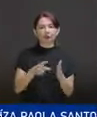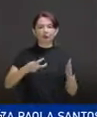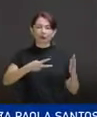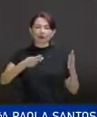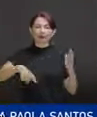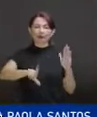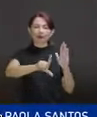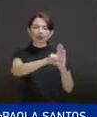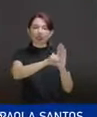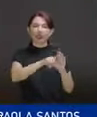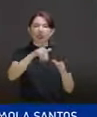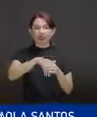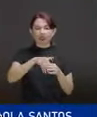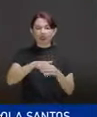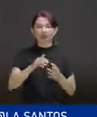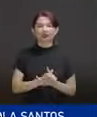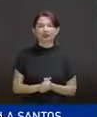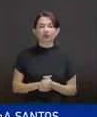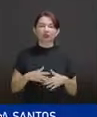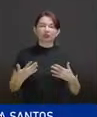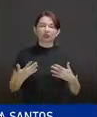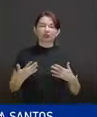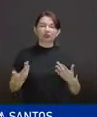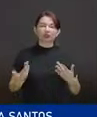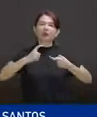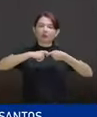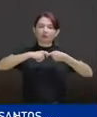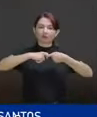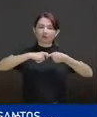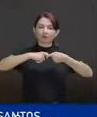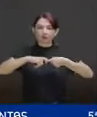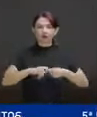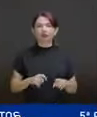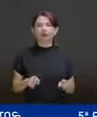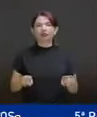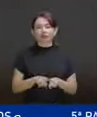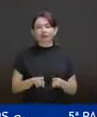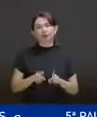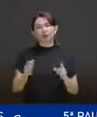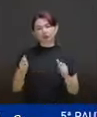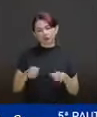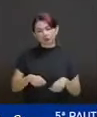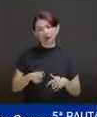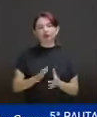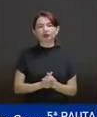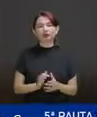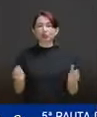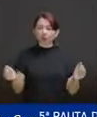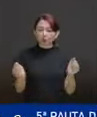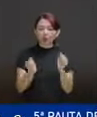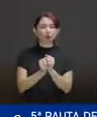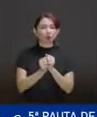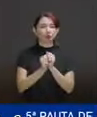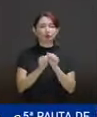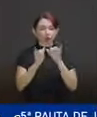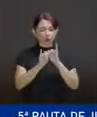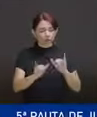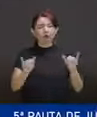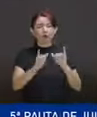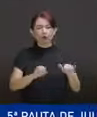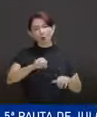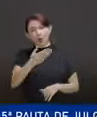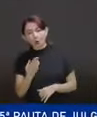Não há qualquer limitação ou mesmo vinculação podem tramitar de forma conjunta ou